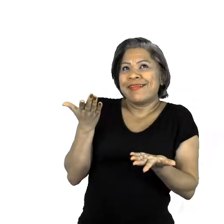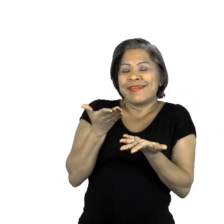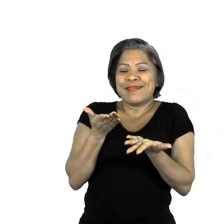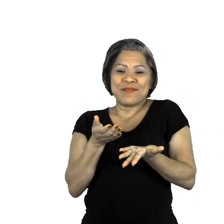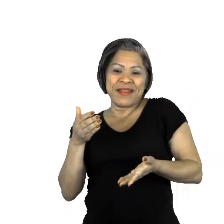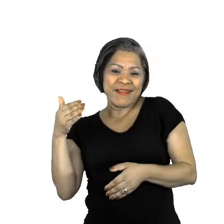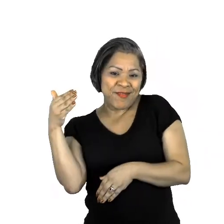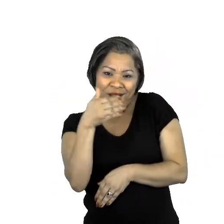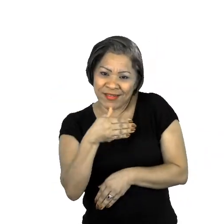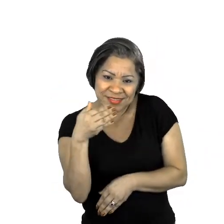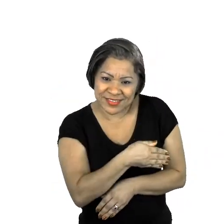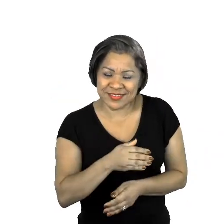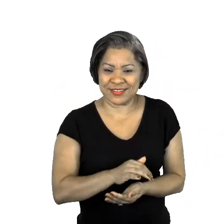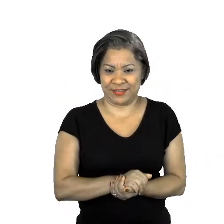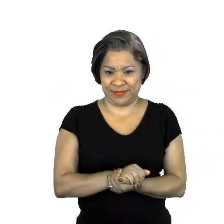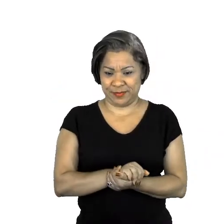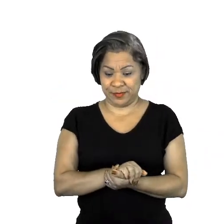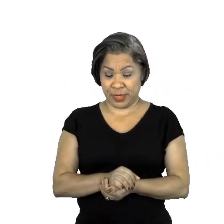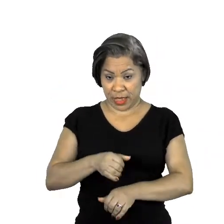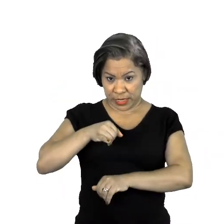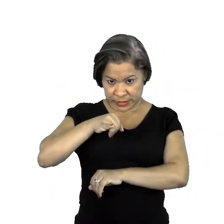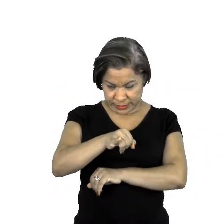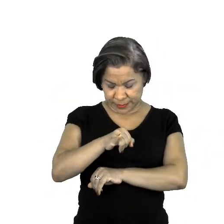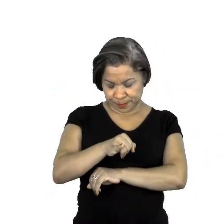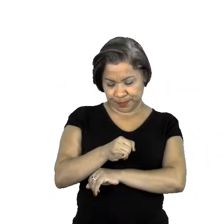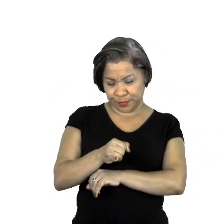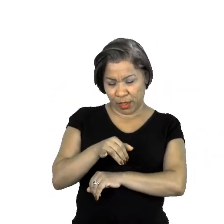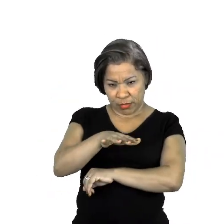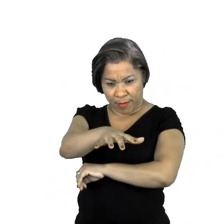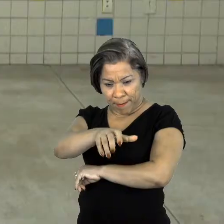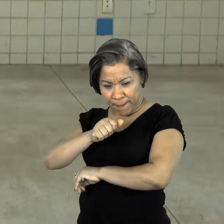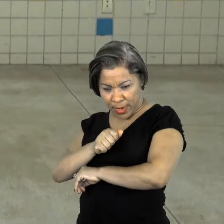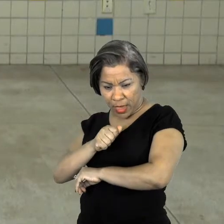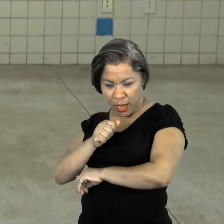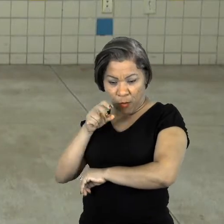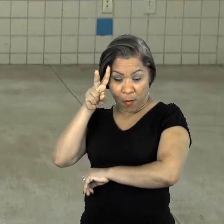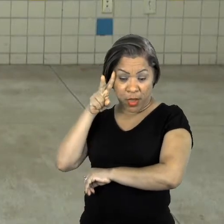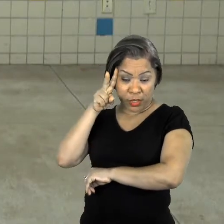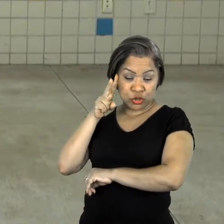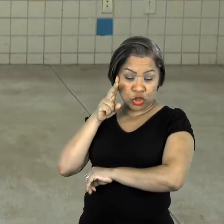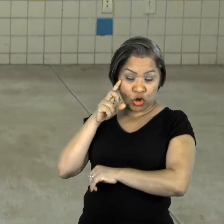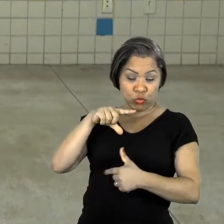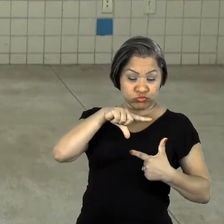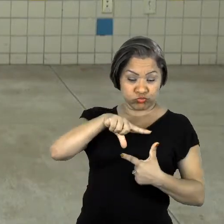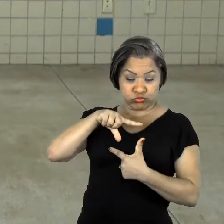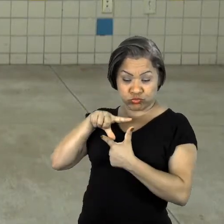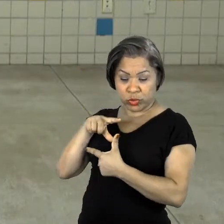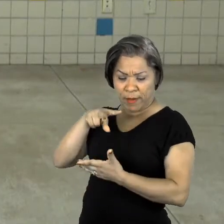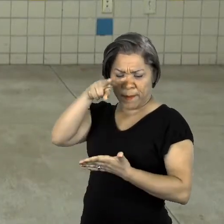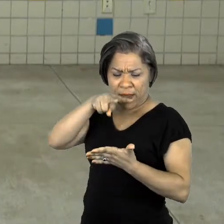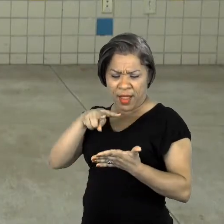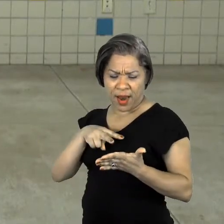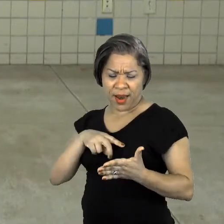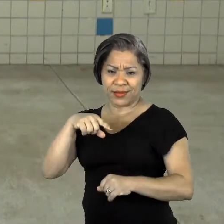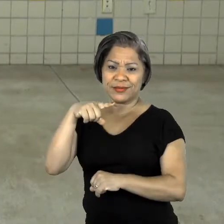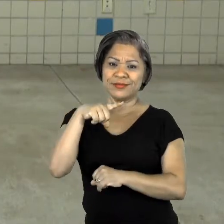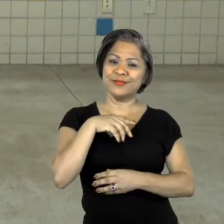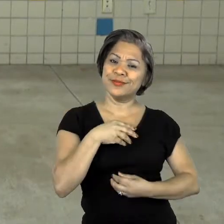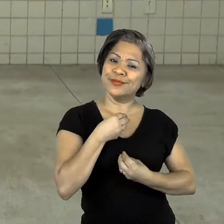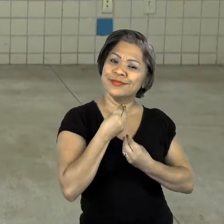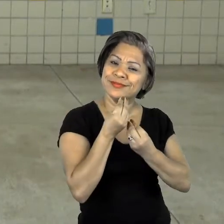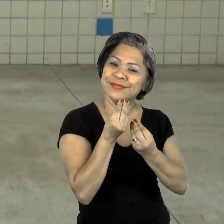história em quadrinhos para ler, você tem acesso a uma mistura de cores, a uma